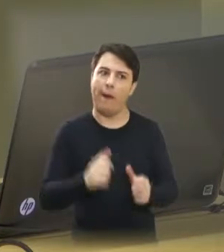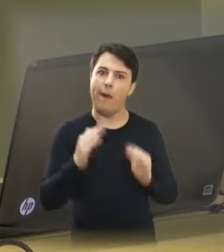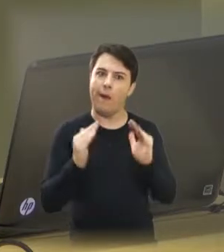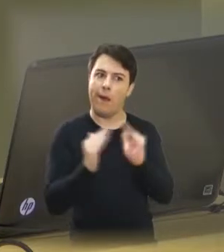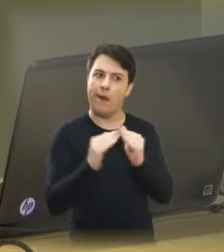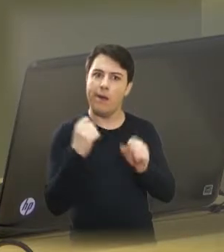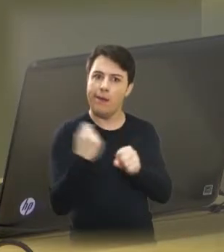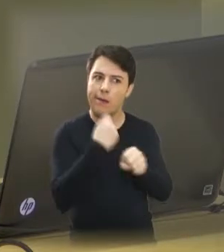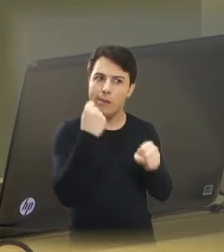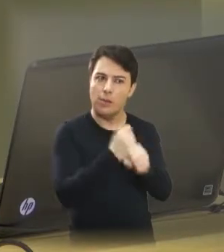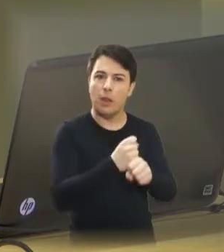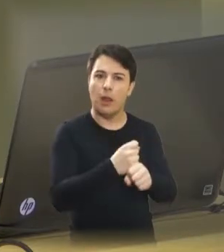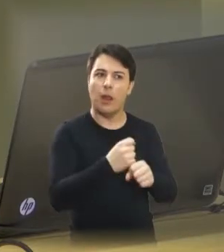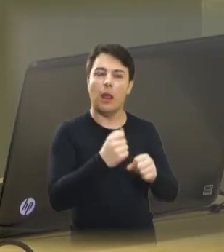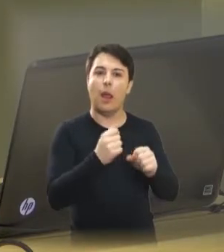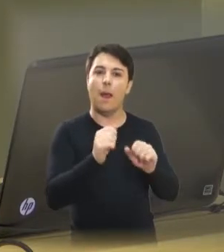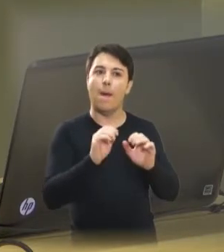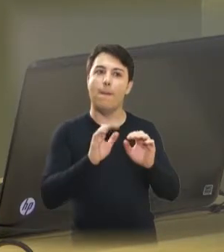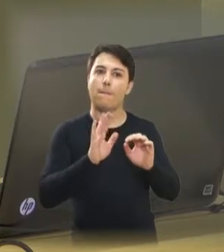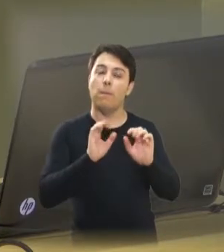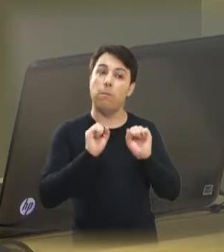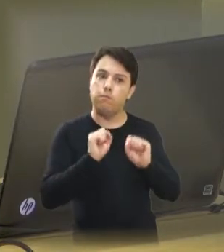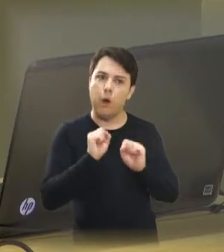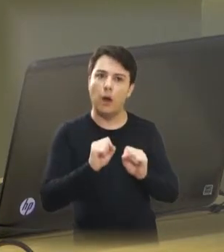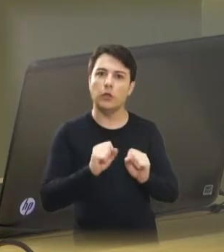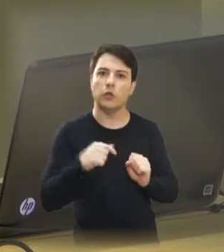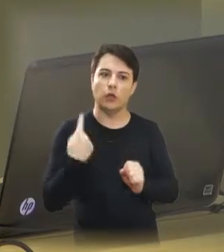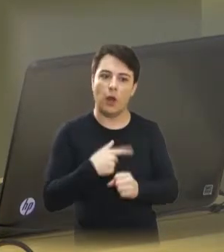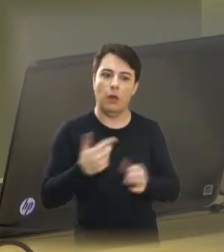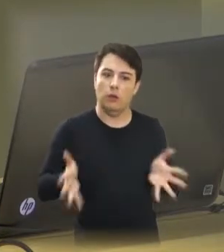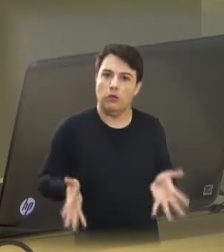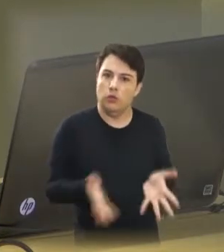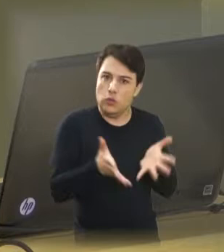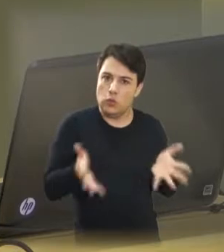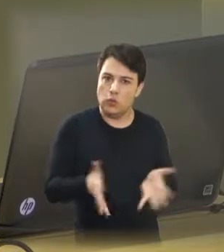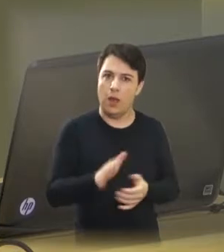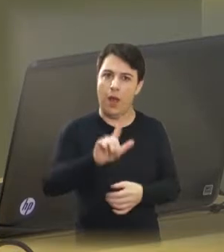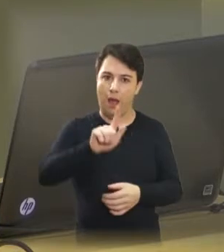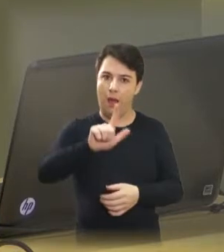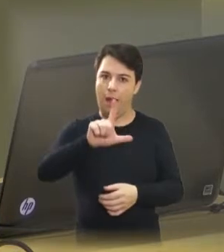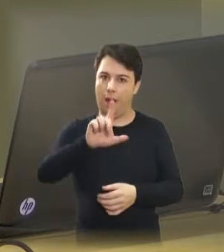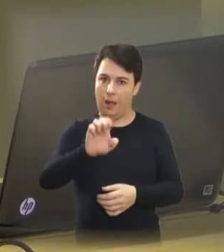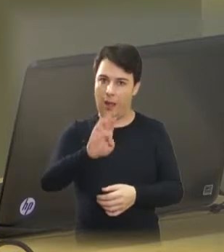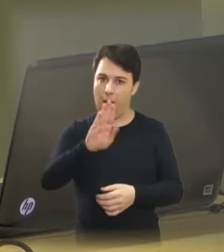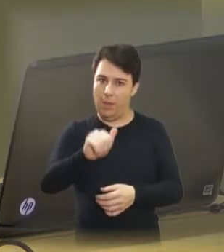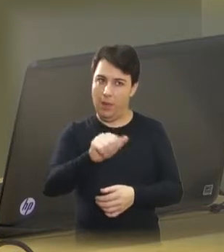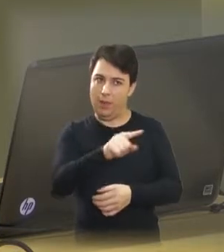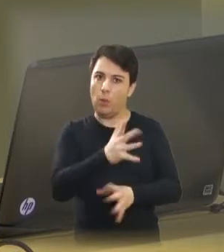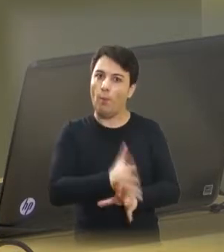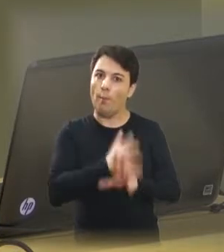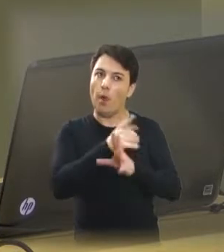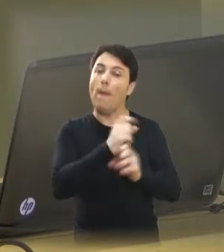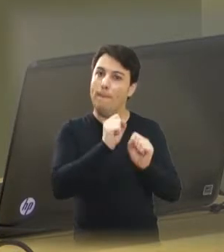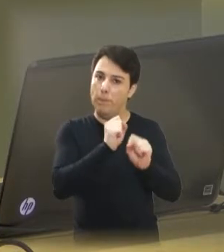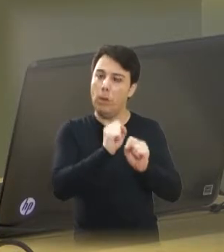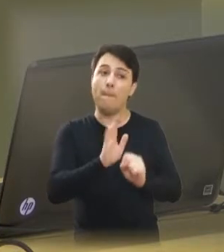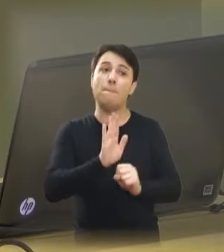consiga incentivar o potencial das áreas glebas ainda vazias para